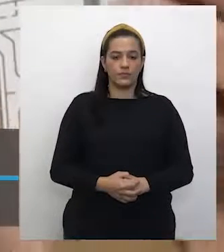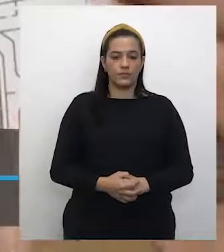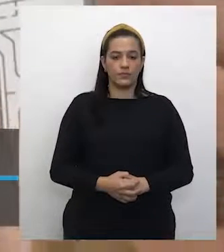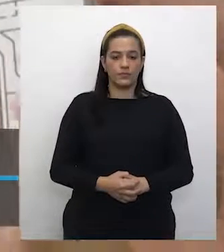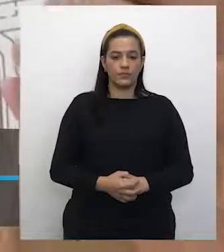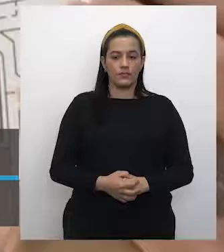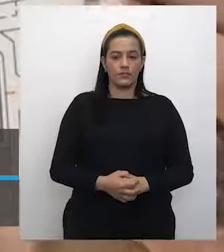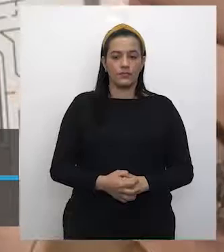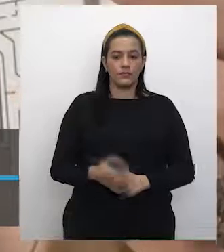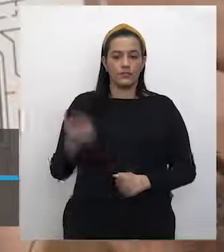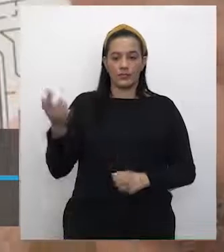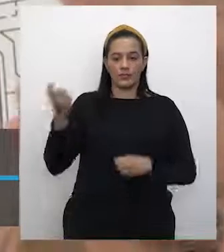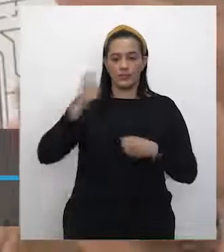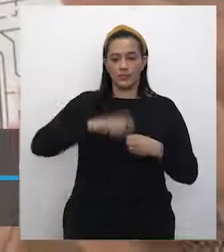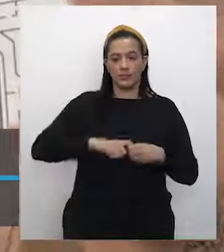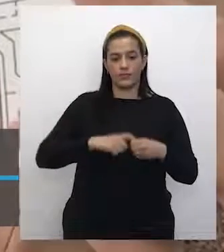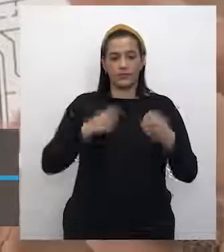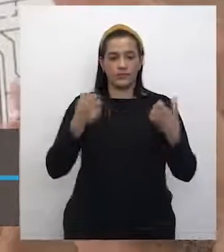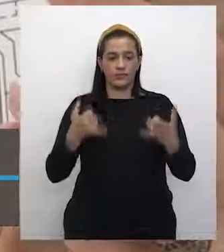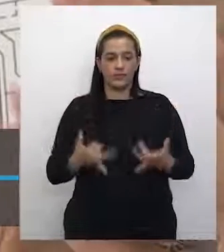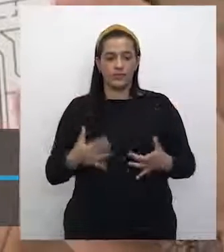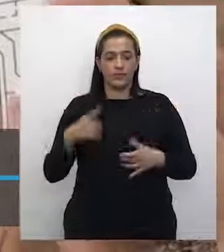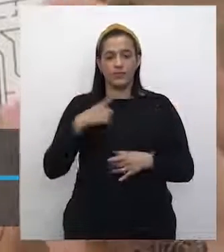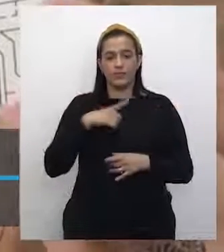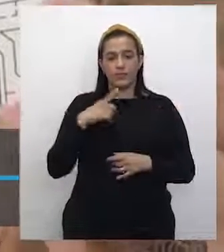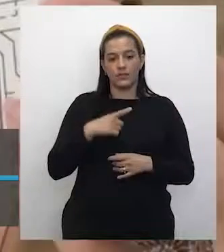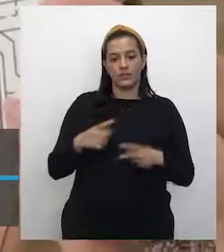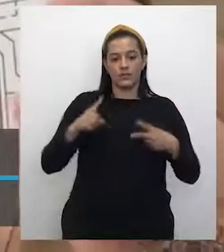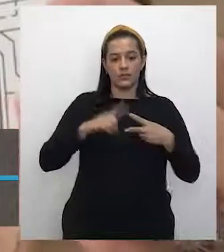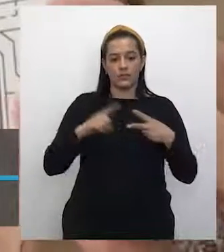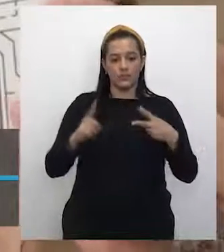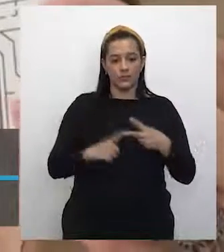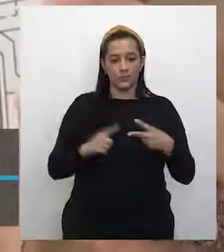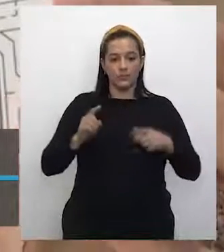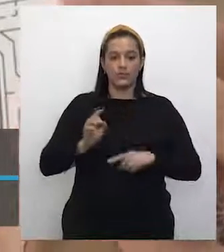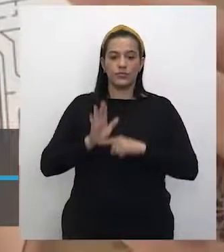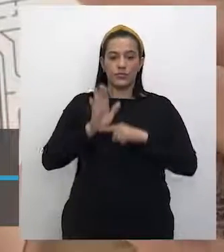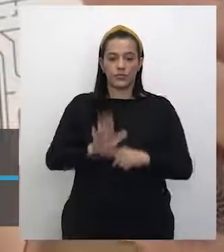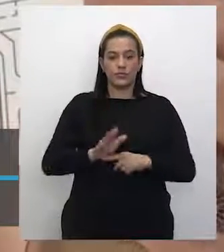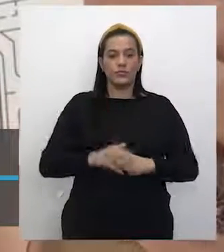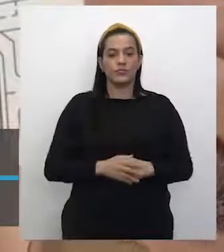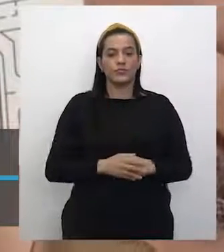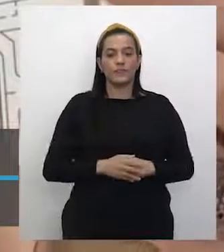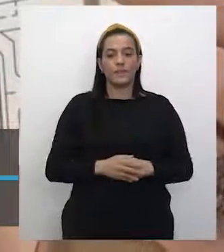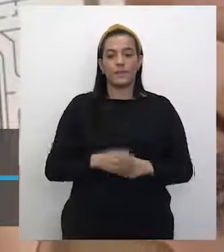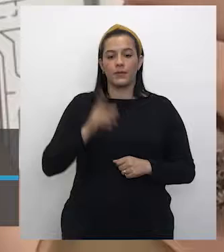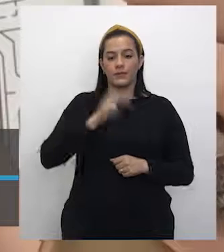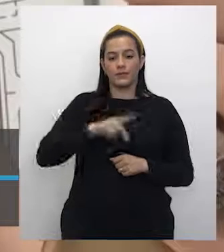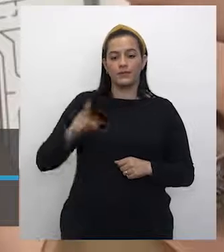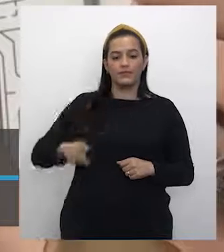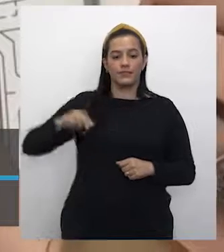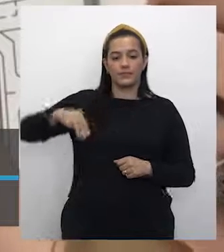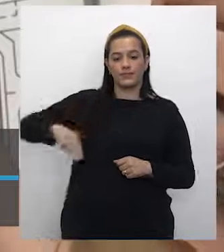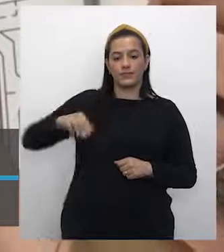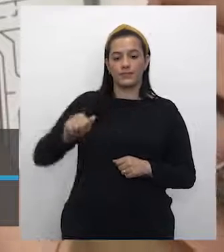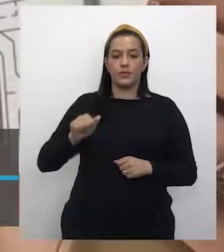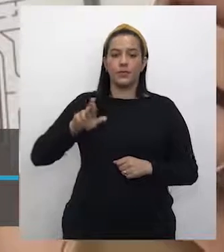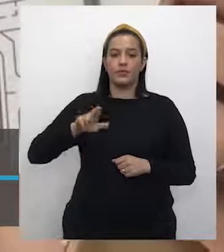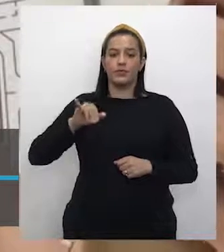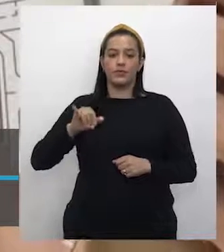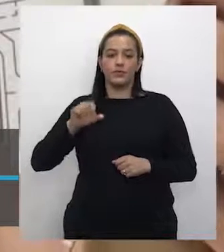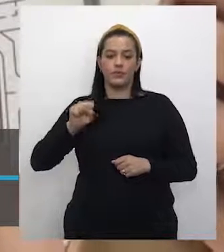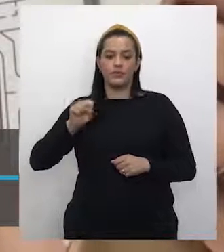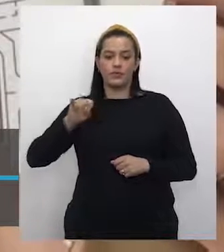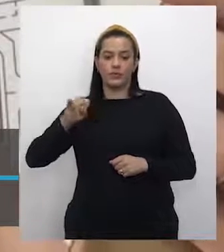Olá, pessoal. Voltando aqui. Na verdade, nós temos aqui mais duas contribuições, tá? O professor Maurício colocou uma vantagem aqui,